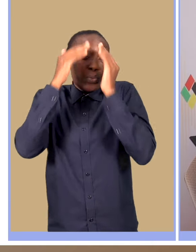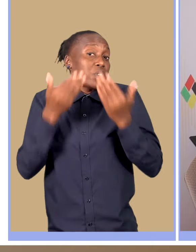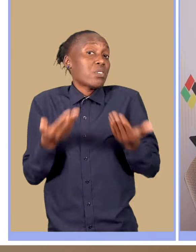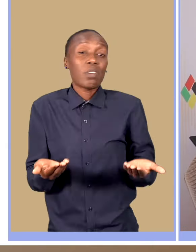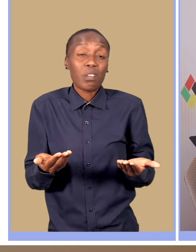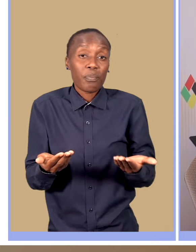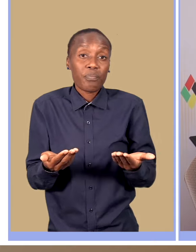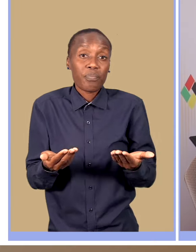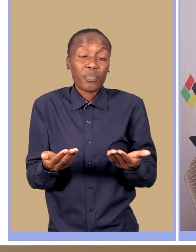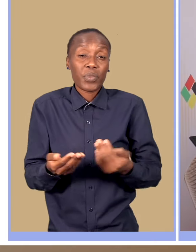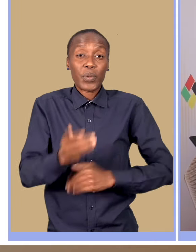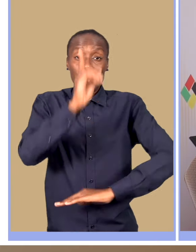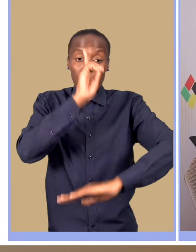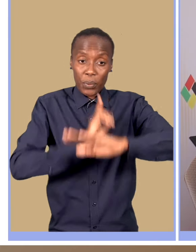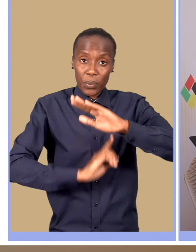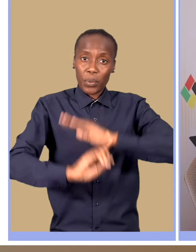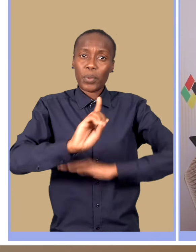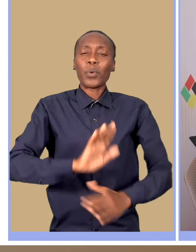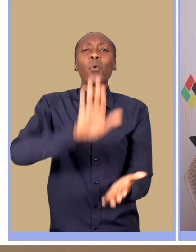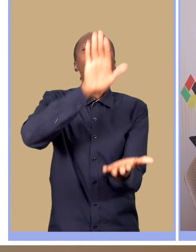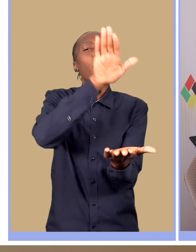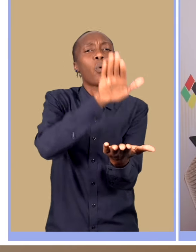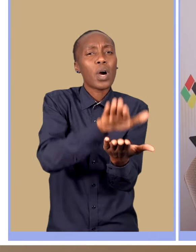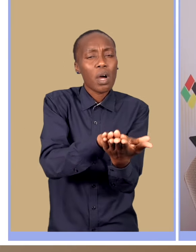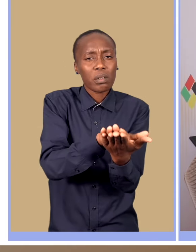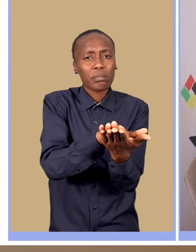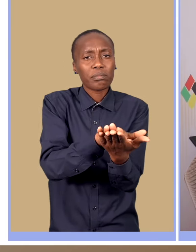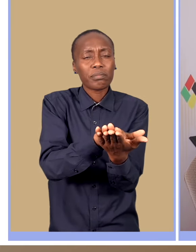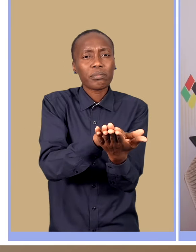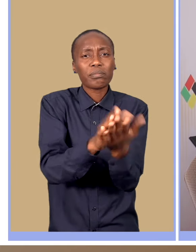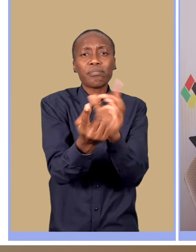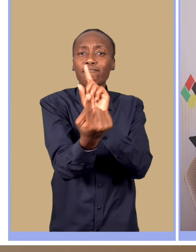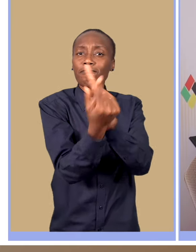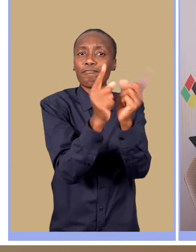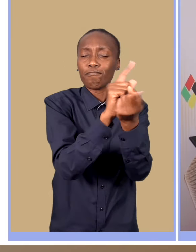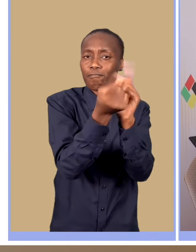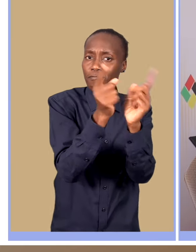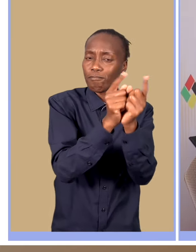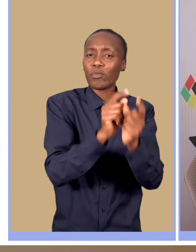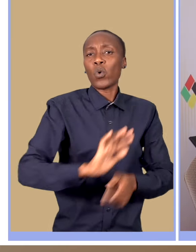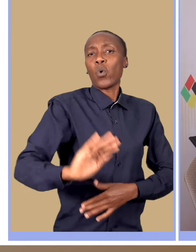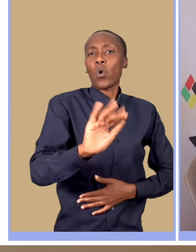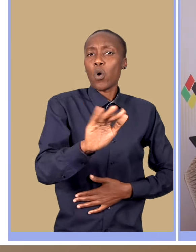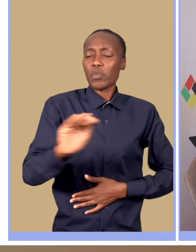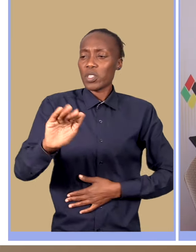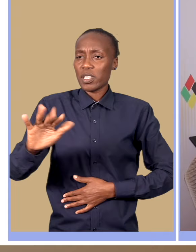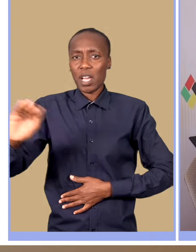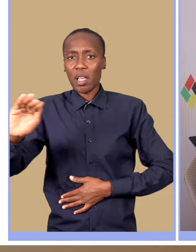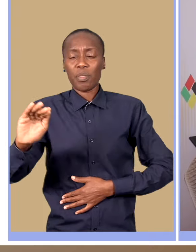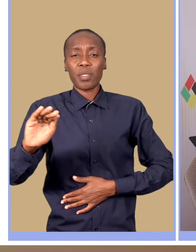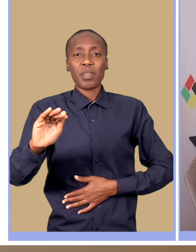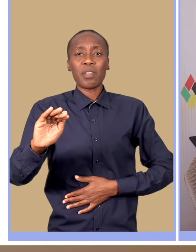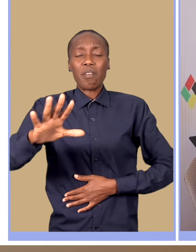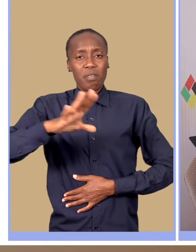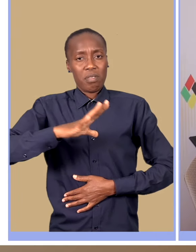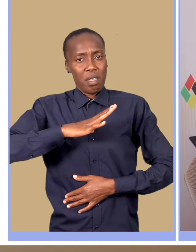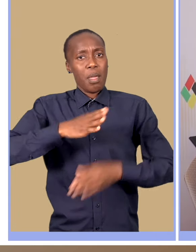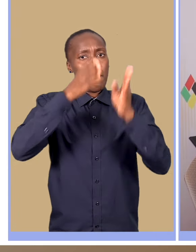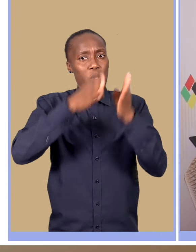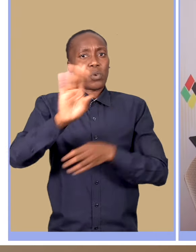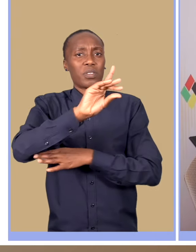é? Não sei se eu vou ao campo e chego lá e encontro uma comunidade que tem lá os seus deficientes,